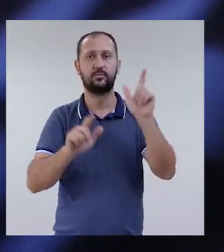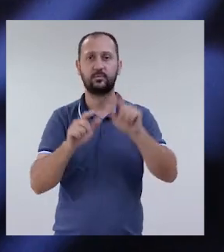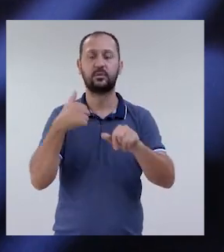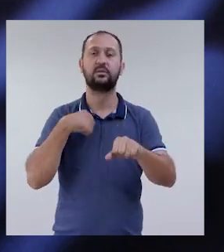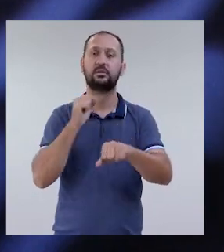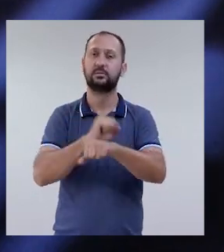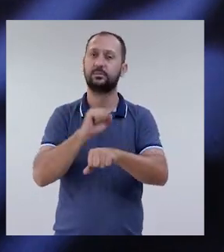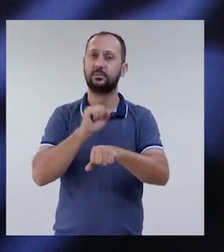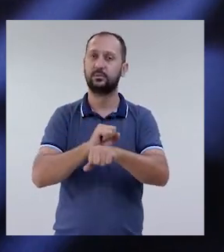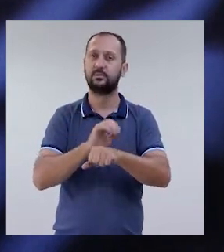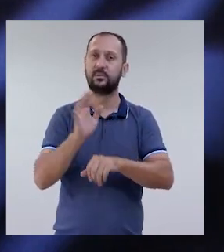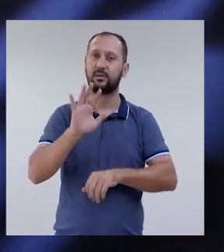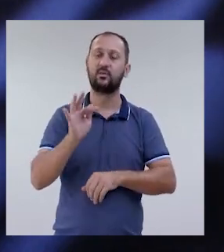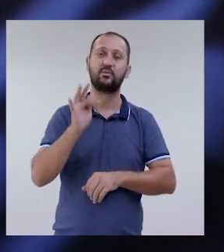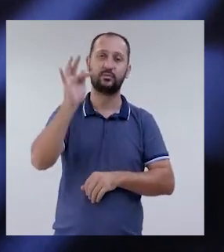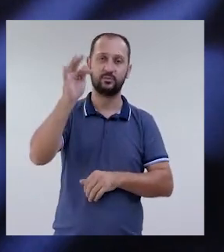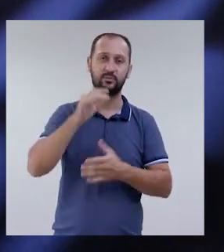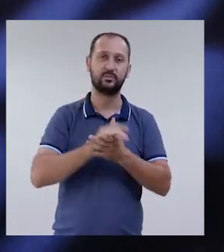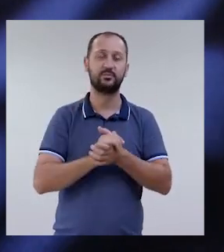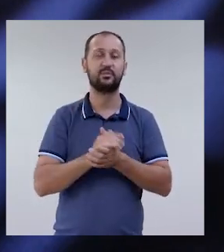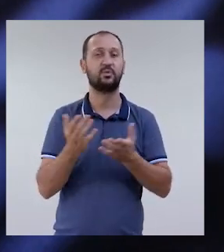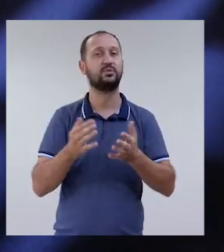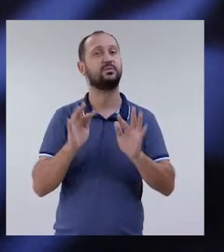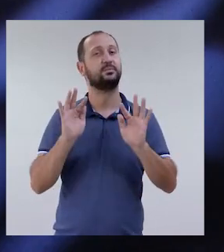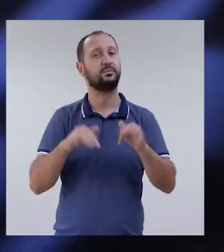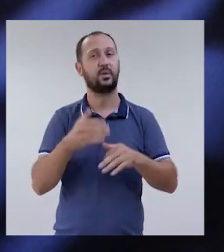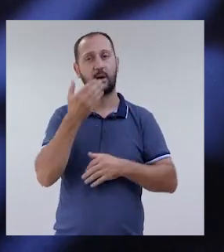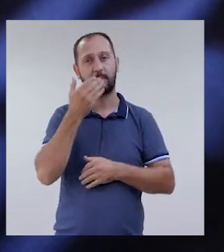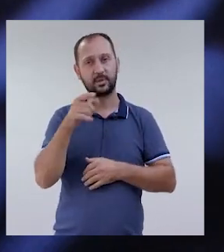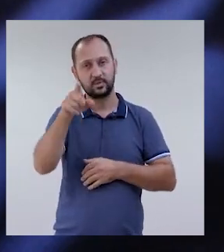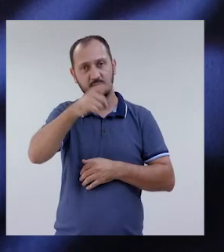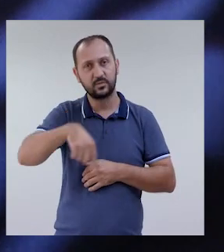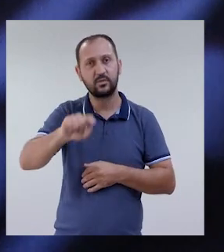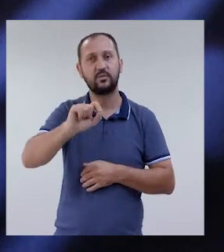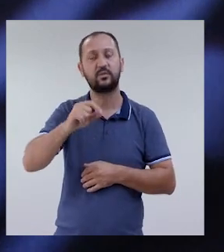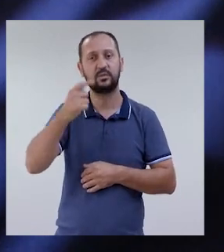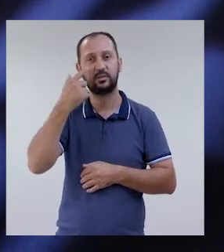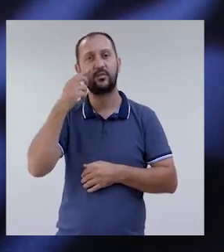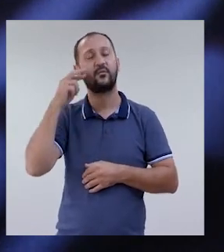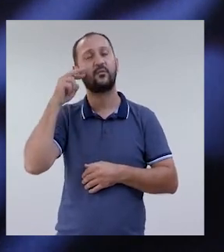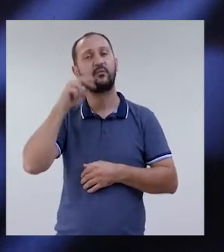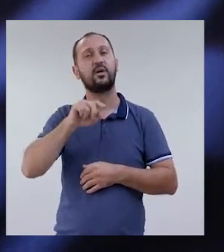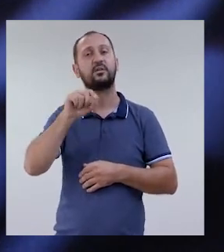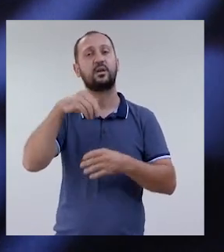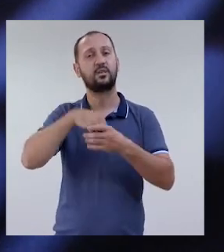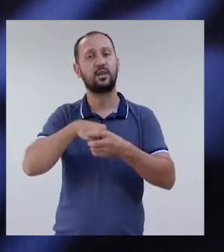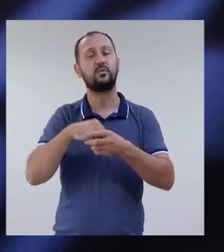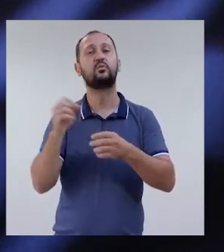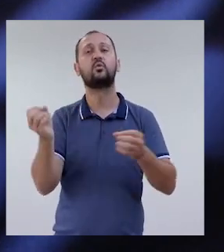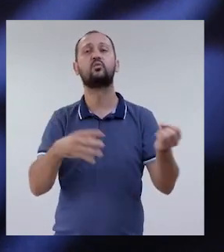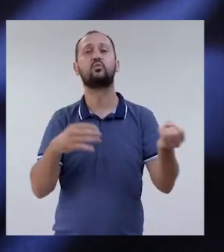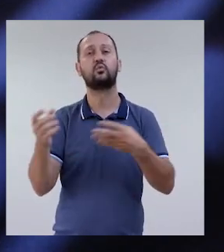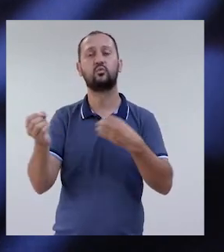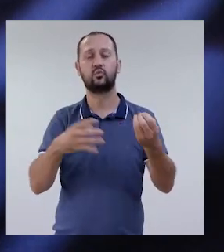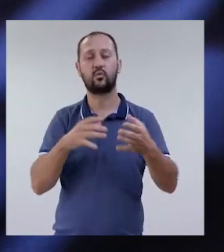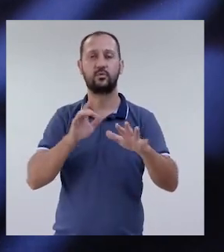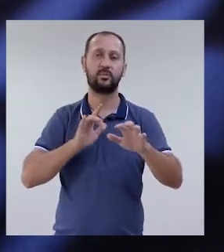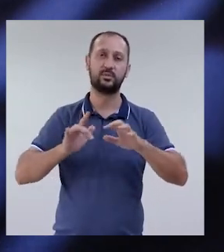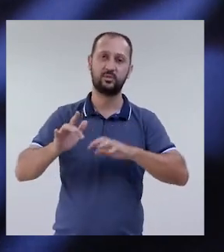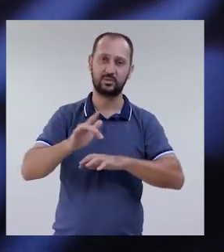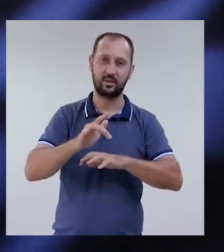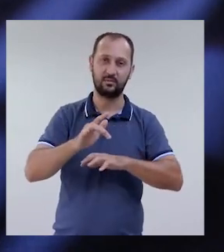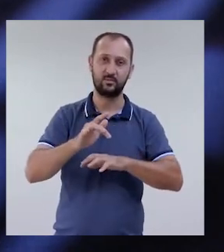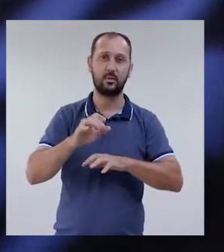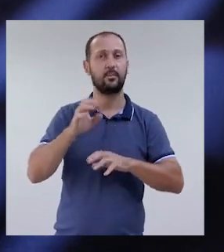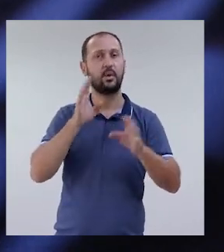acompanha o nosso programa, aguarda a sua vez. Até lá, eu vou ficando por aqui e peço que você siga a nossa programação, siga as novidades nas